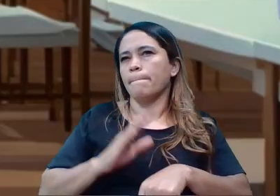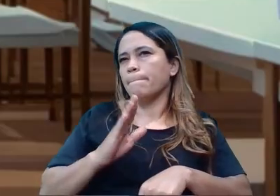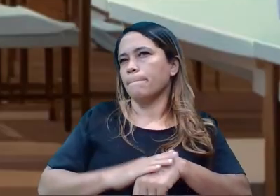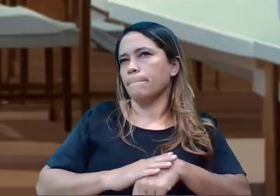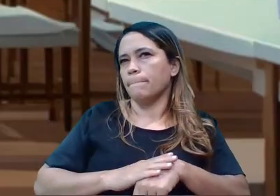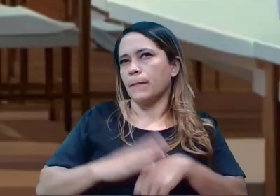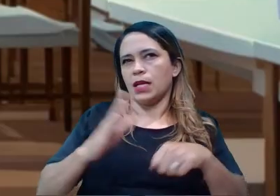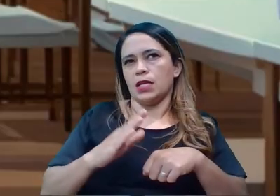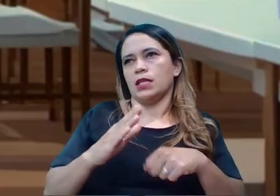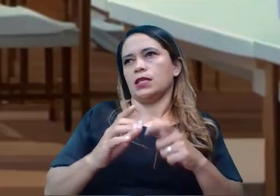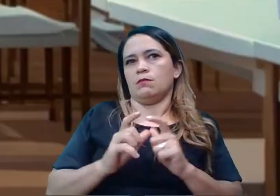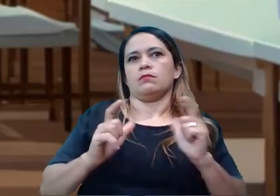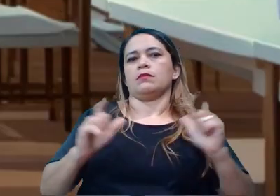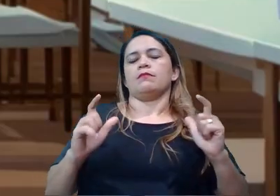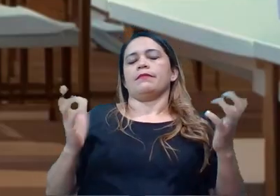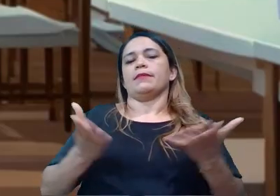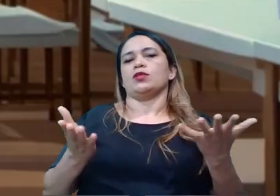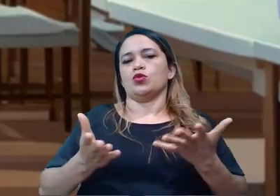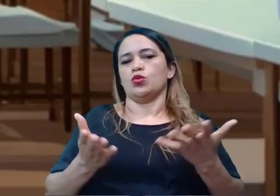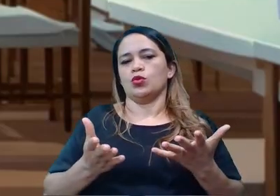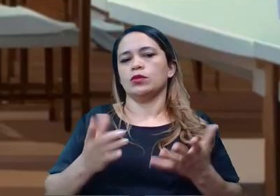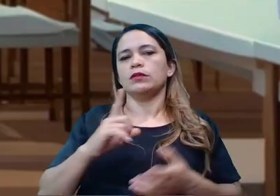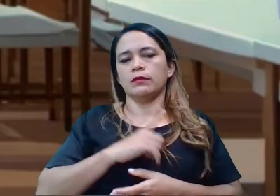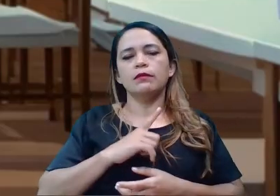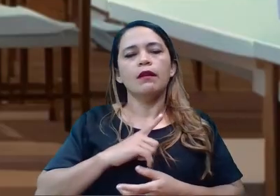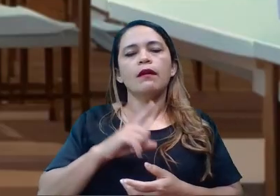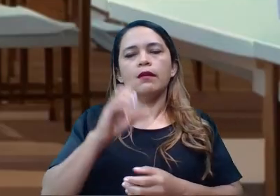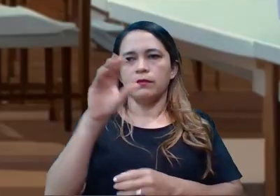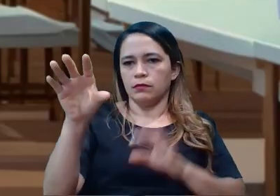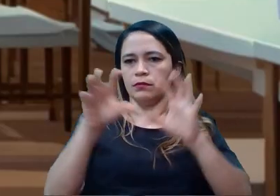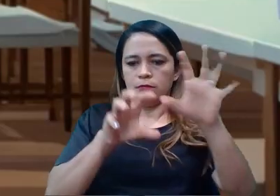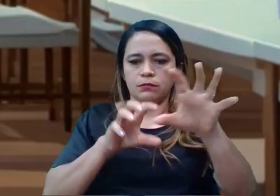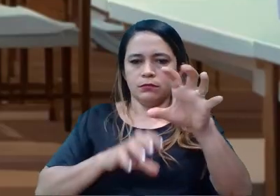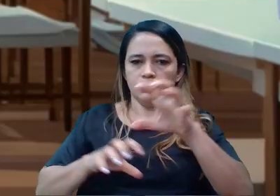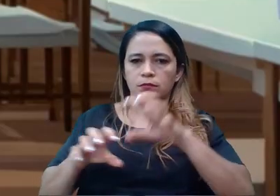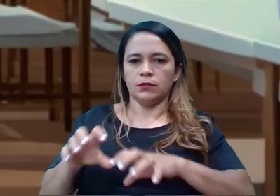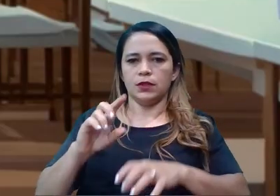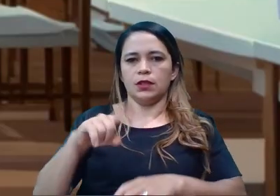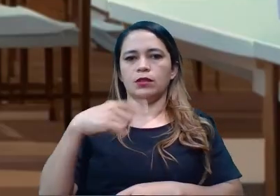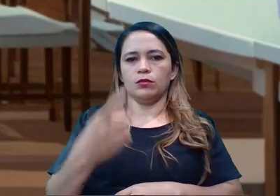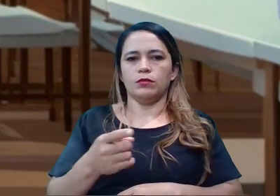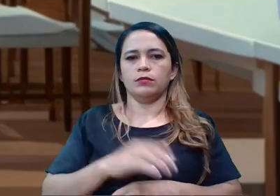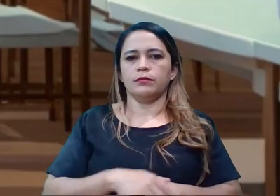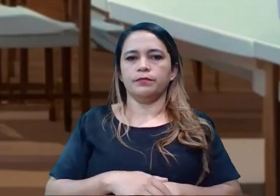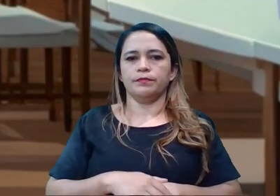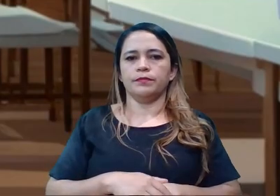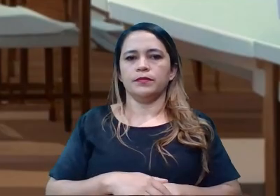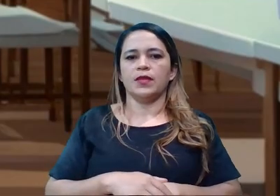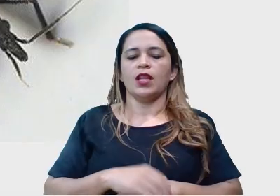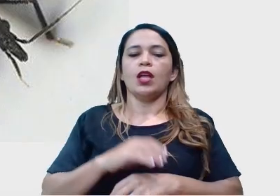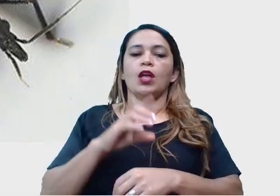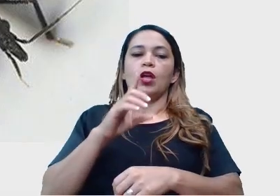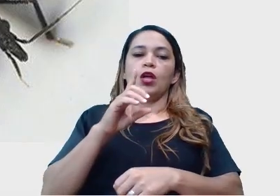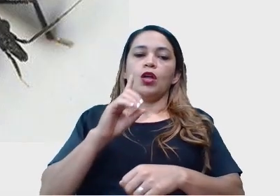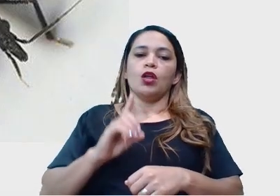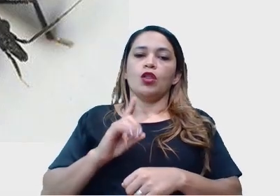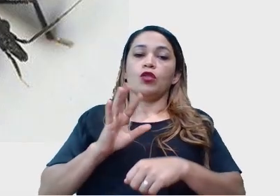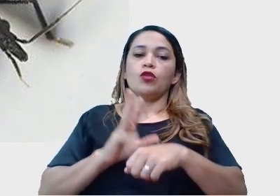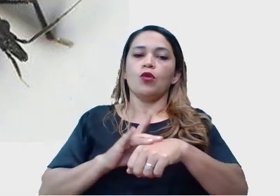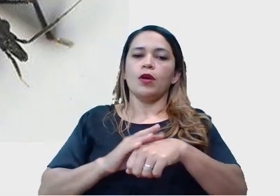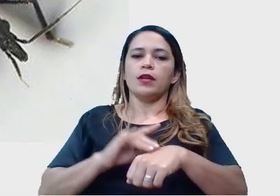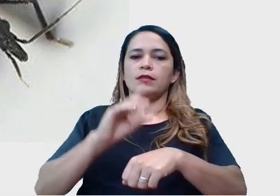incidente do que ela é hoje. Mas nós ainda temos hoje vários casos dela, e a próxima doença é a chamada doença de Chagas. Vamos para a tela